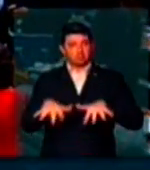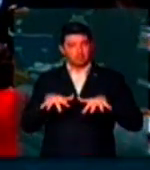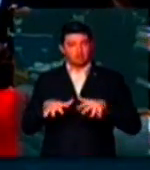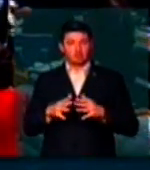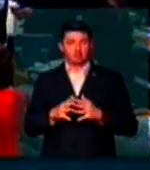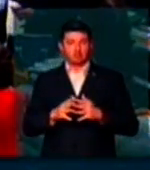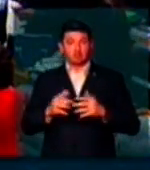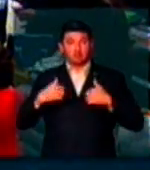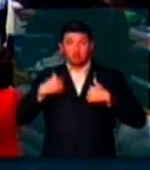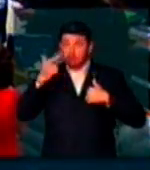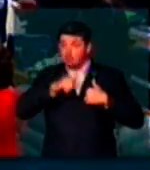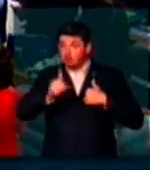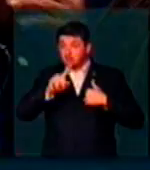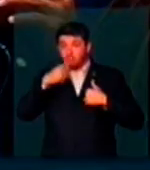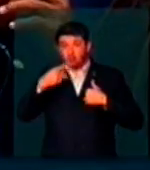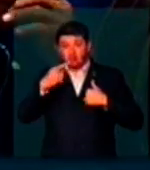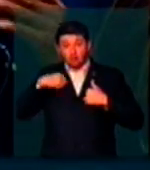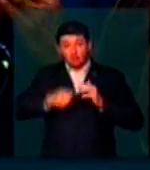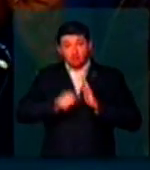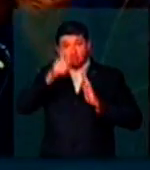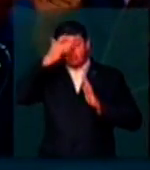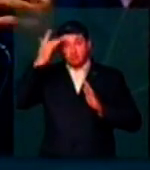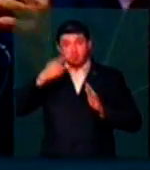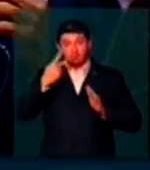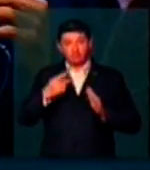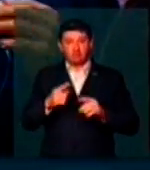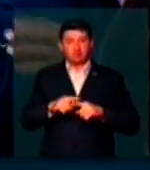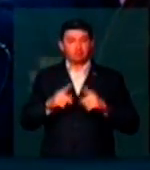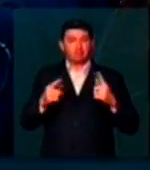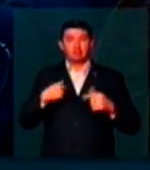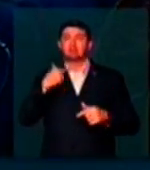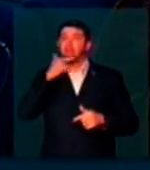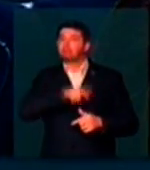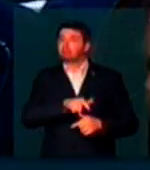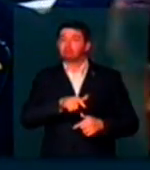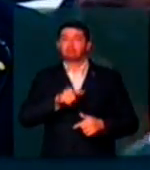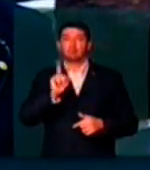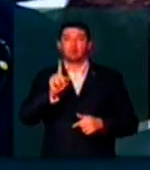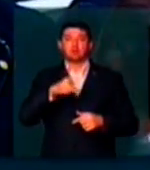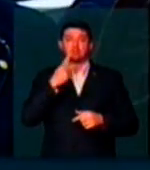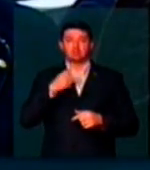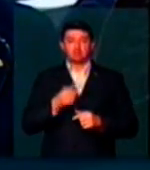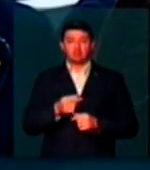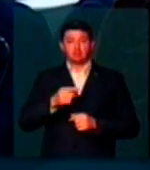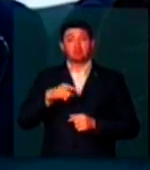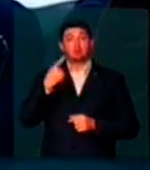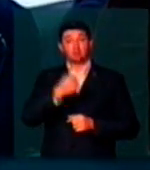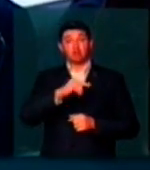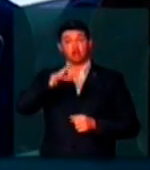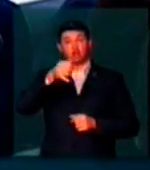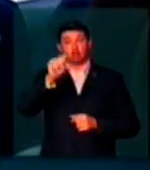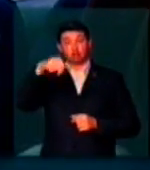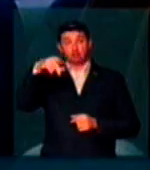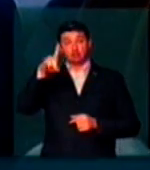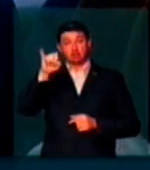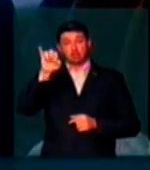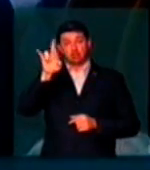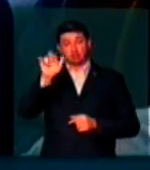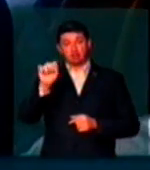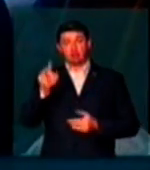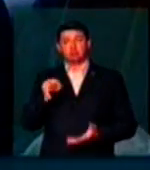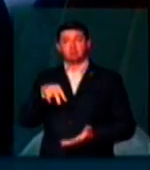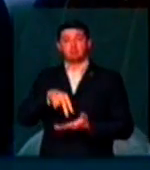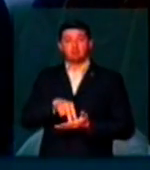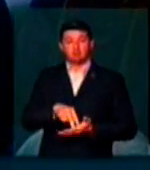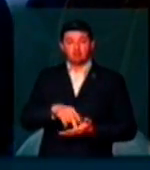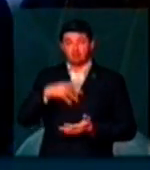plenário. Eu não consegui falar, era a primeira oradora escrita e praticamente não consegui falar. A deputada Jandira, após a minha fala, veio aqui